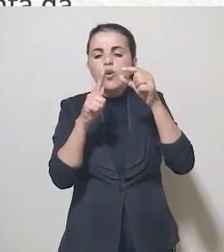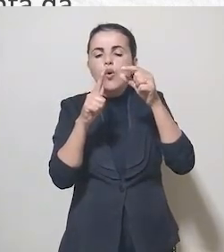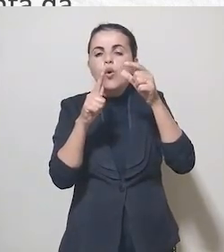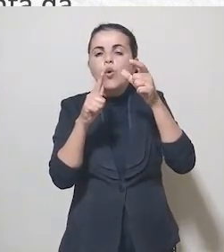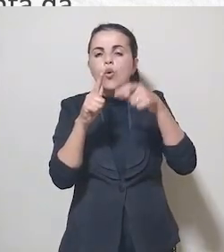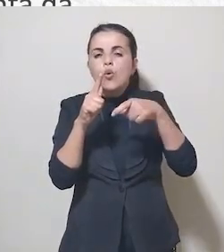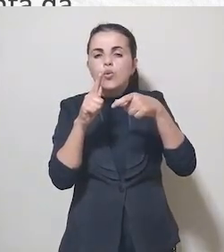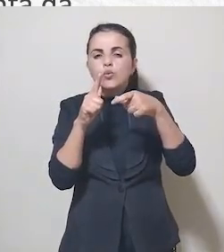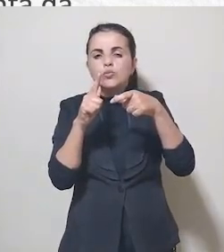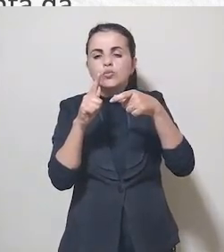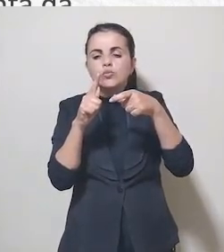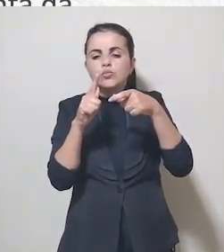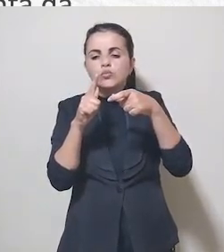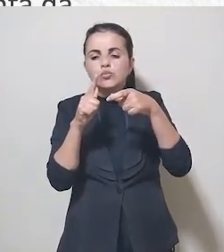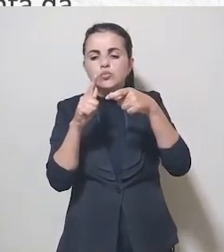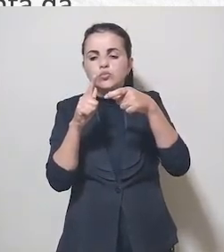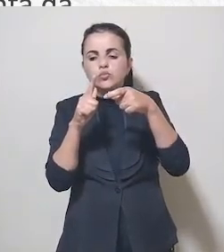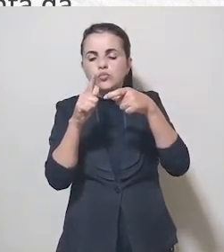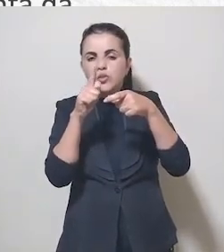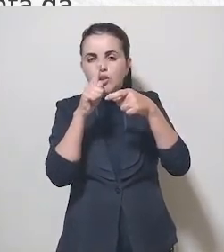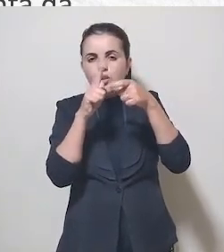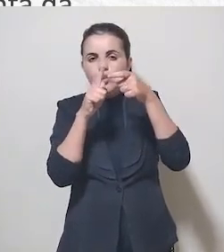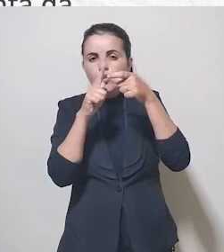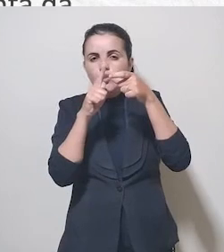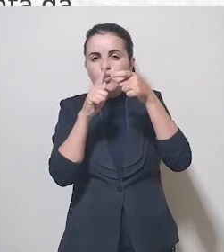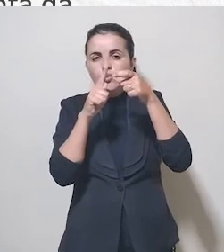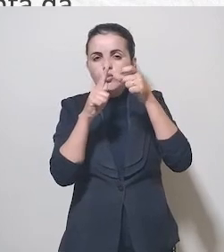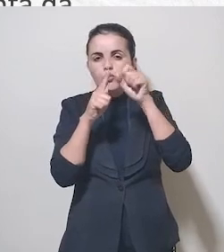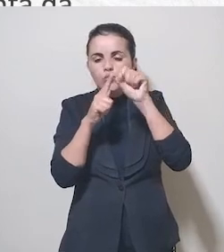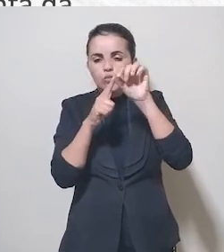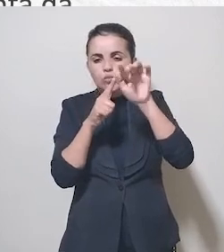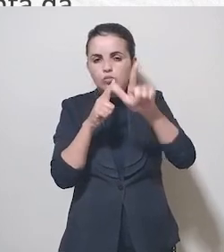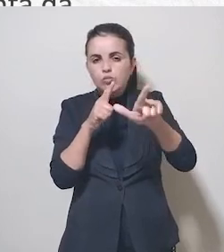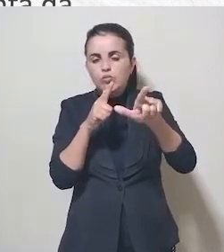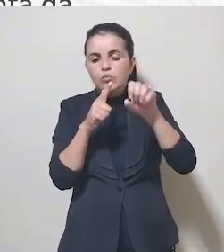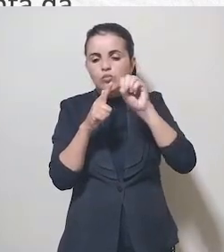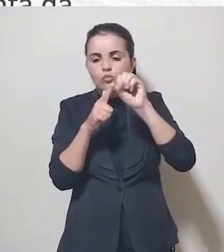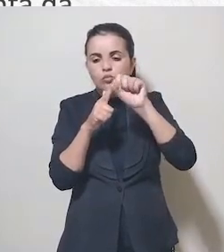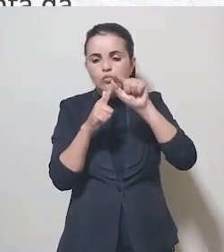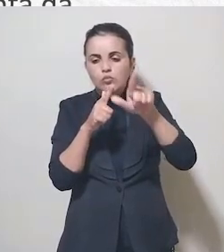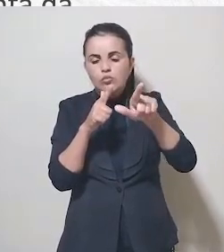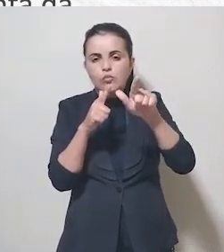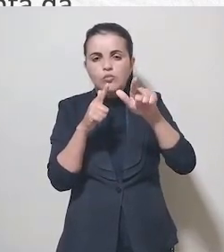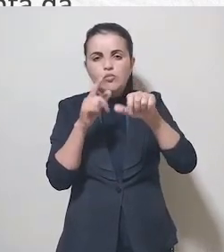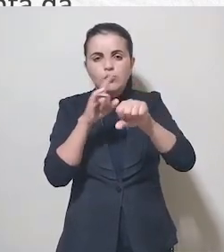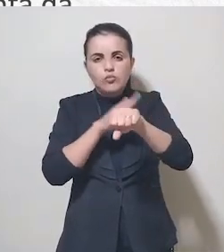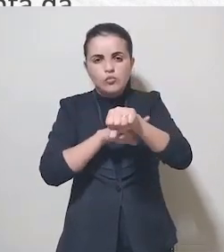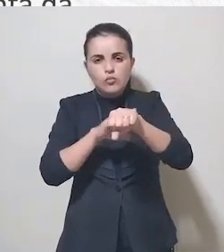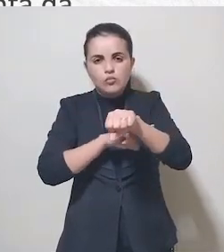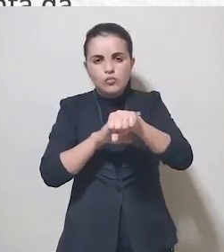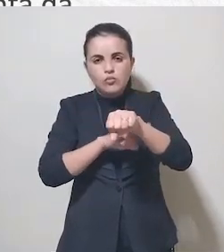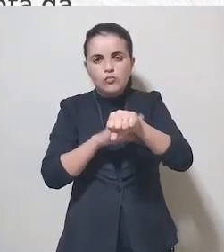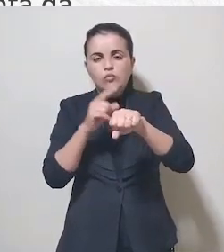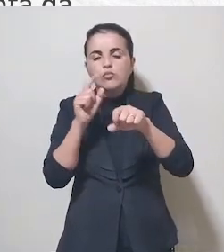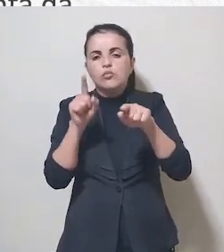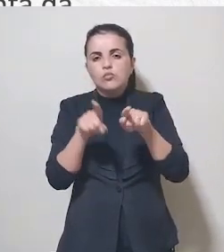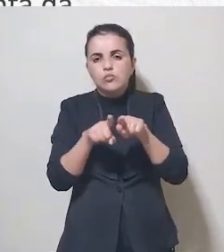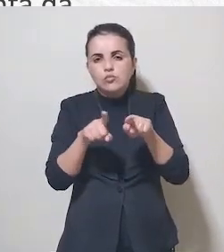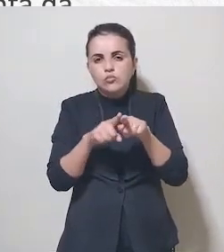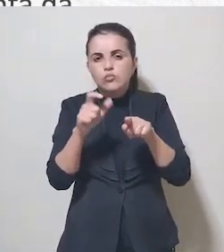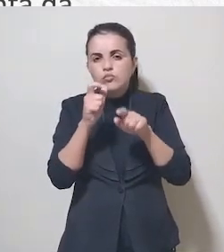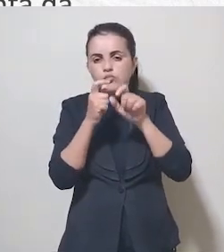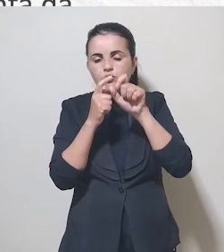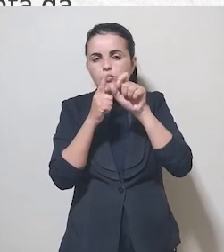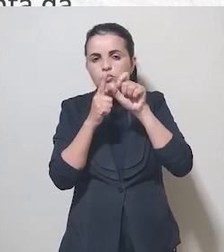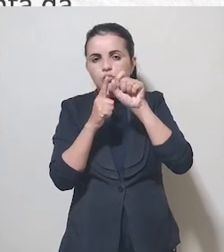onde há uma abertura, essa daqui, pela qual são eliminados. Aqui passa tanto a urina como o sêmen.